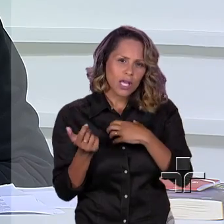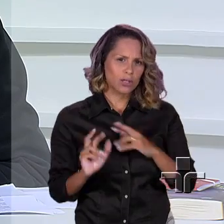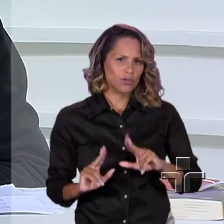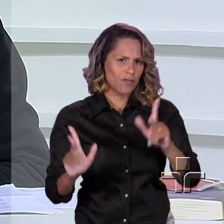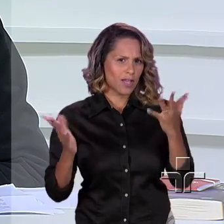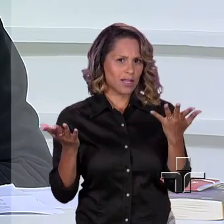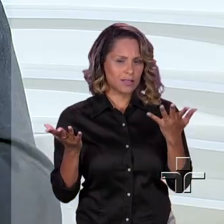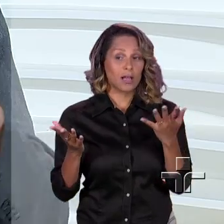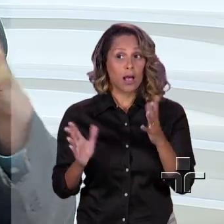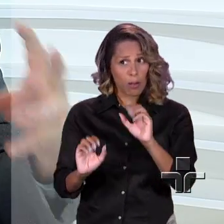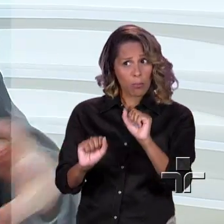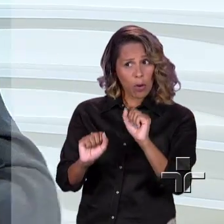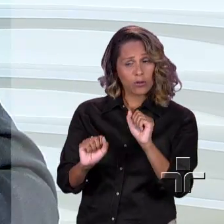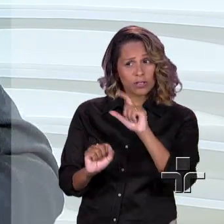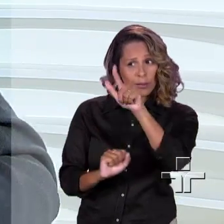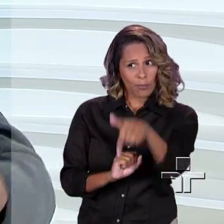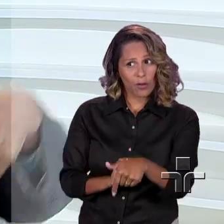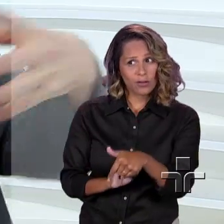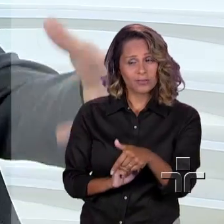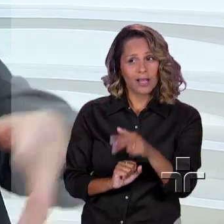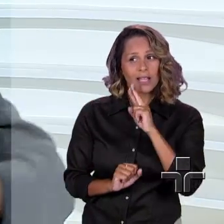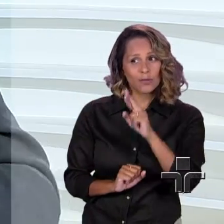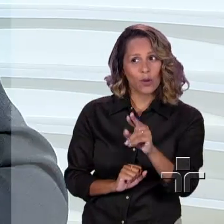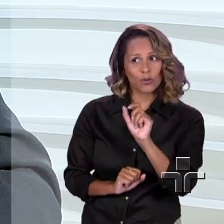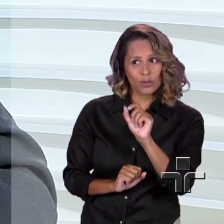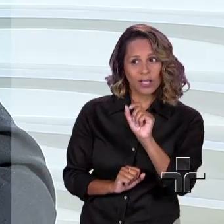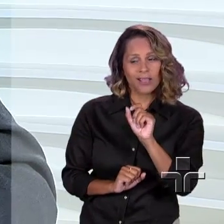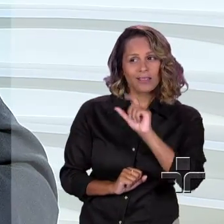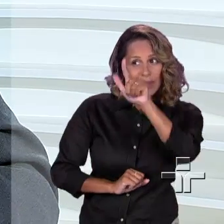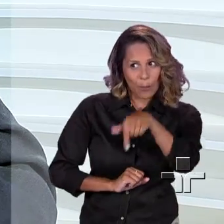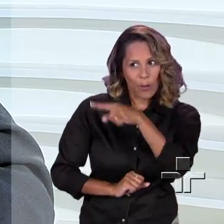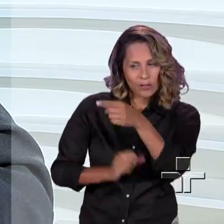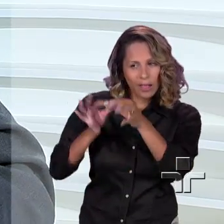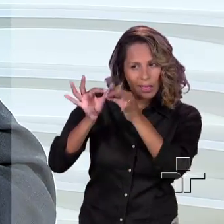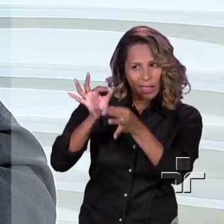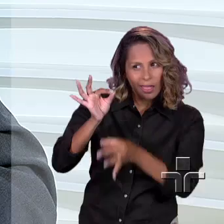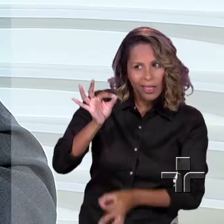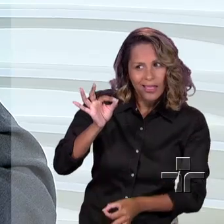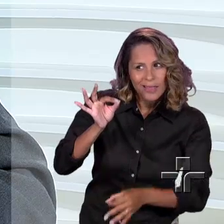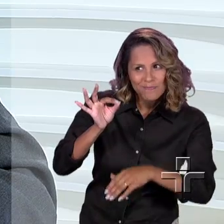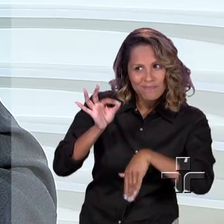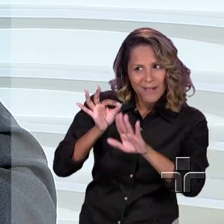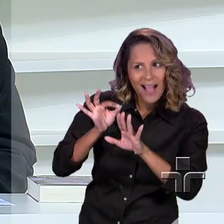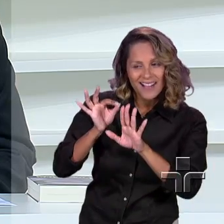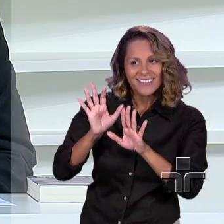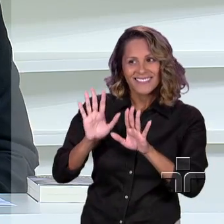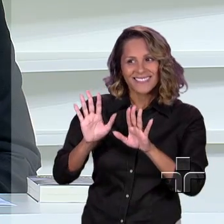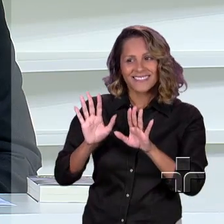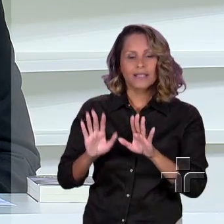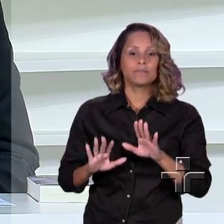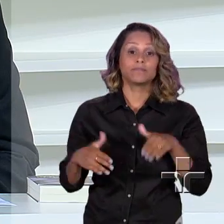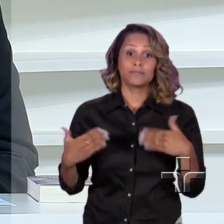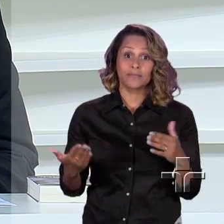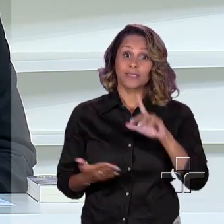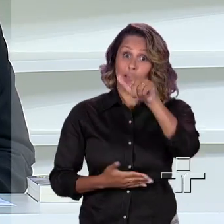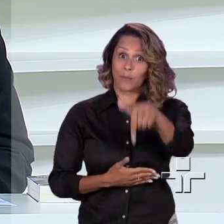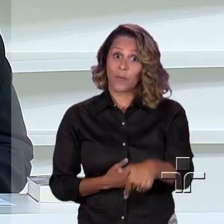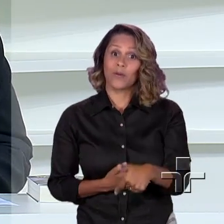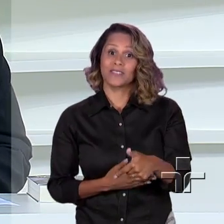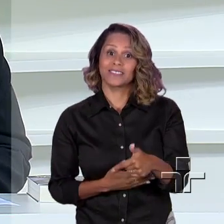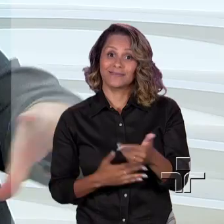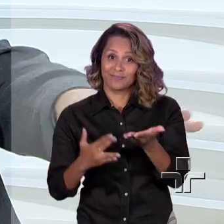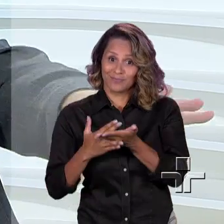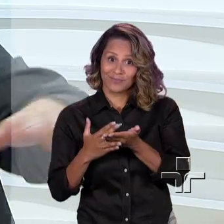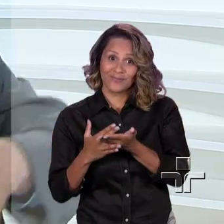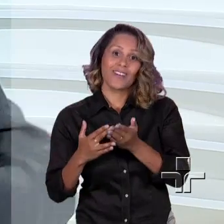longa história, mas eu posso ter uma resposta curta, talvez mais tarde a gente pode estender essa resposta. No outro bloco a gente continua nesse assunto. Então eu vou